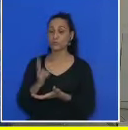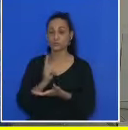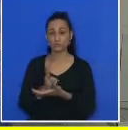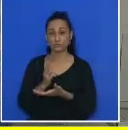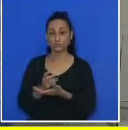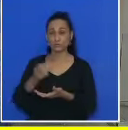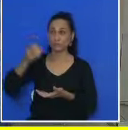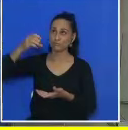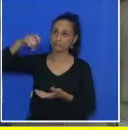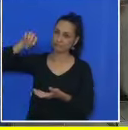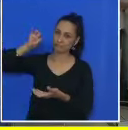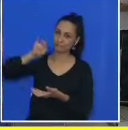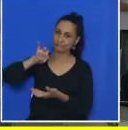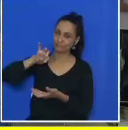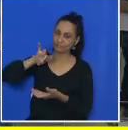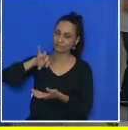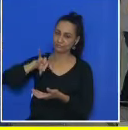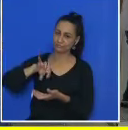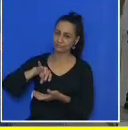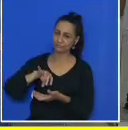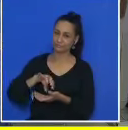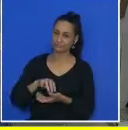globo.